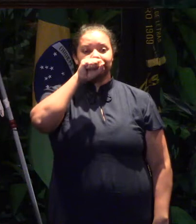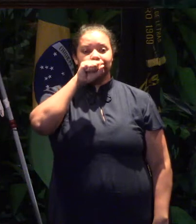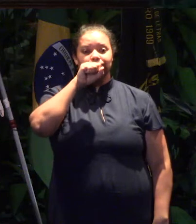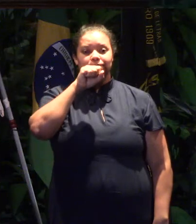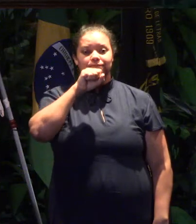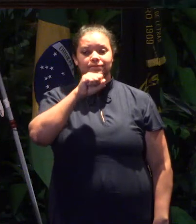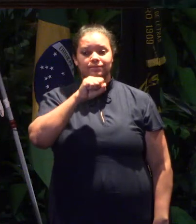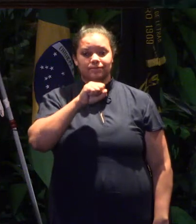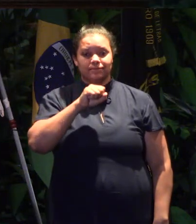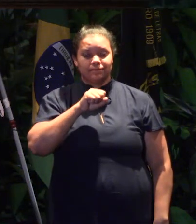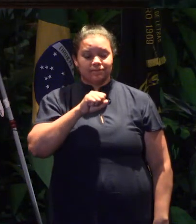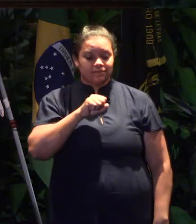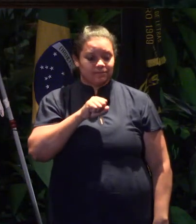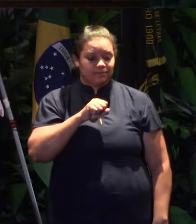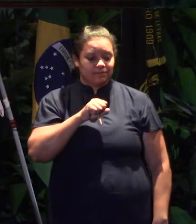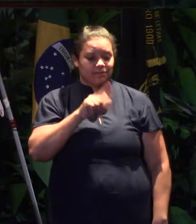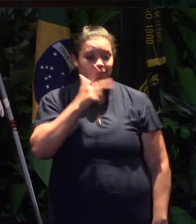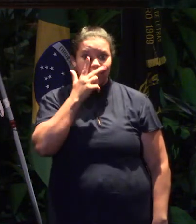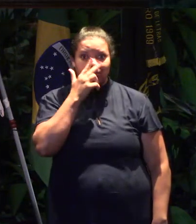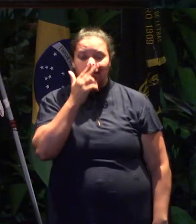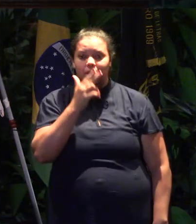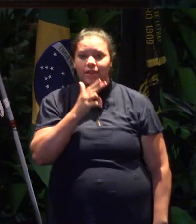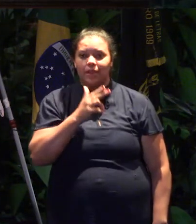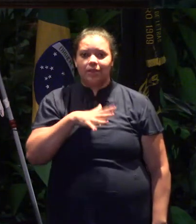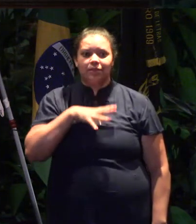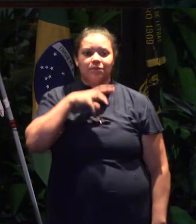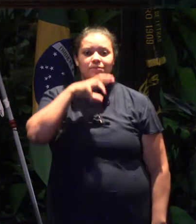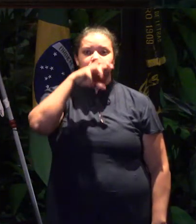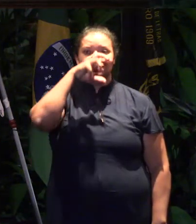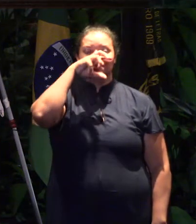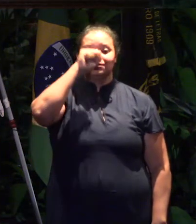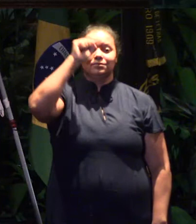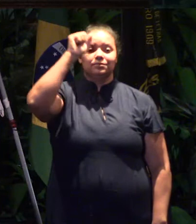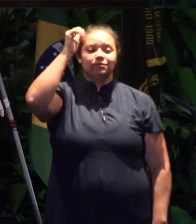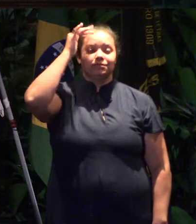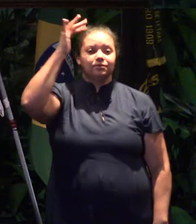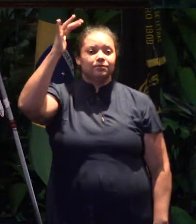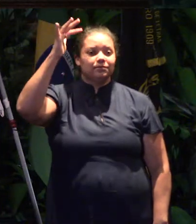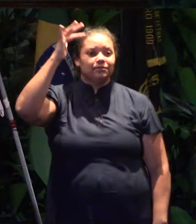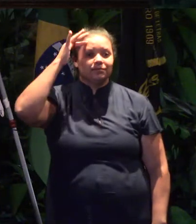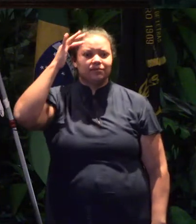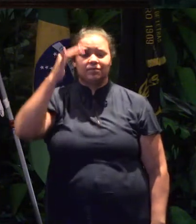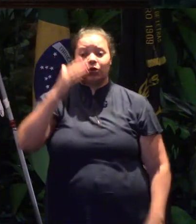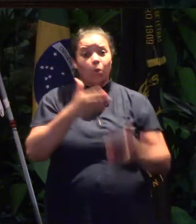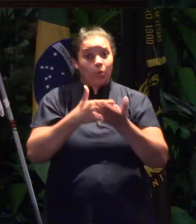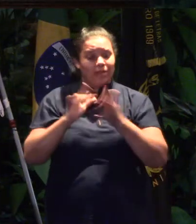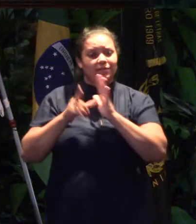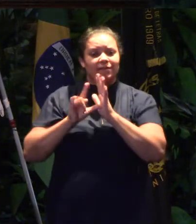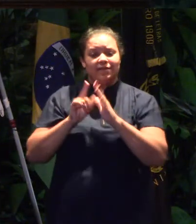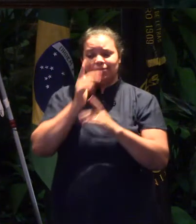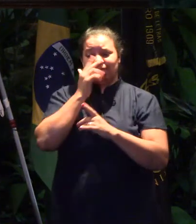entra num alfa aí, né? Porque a vontade, no início, a vontade de desistir é grande,